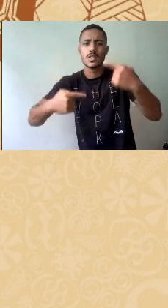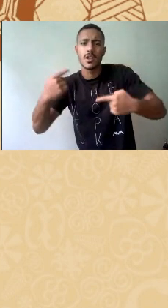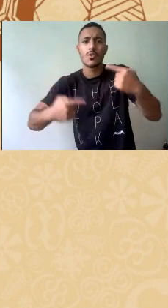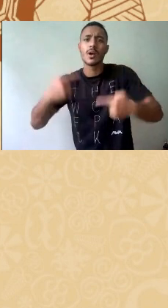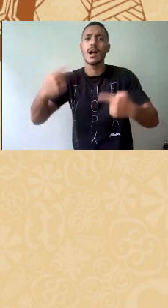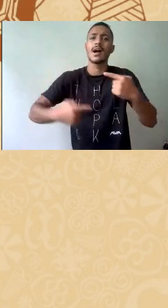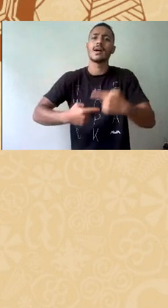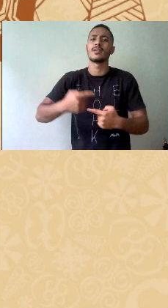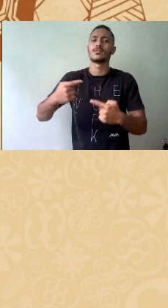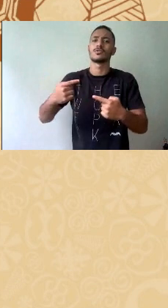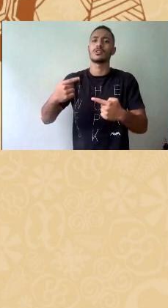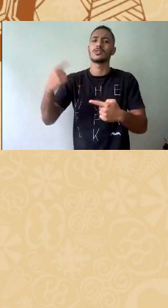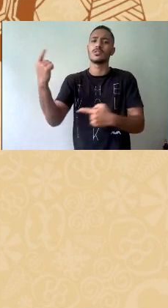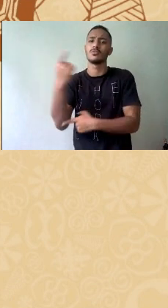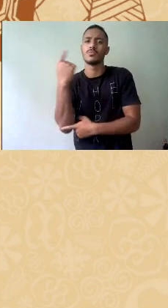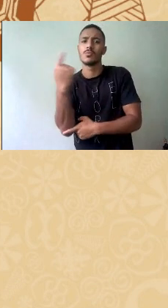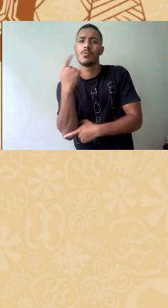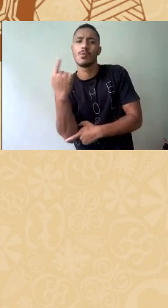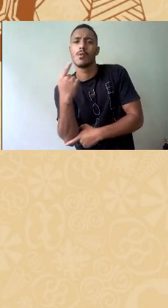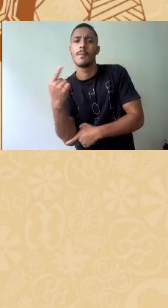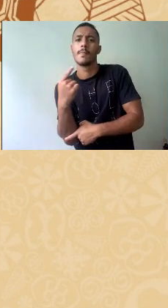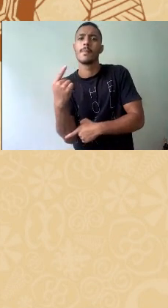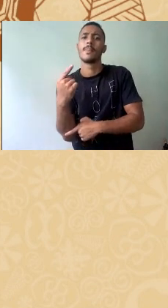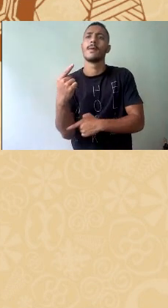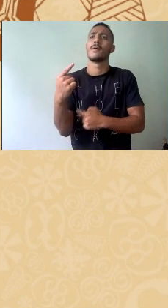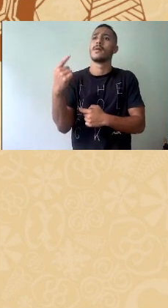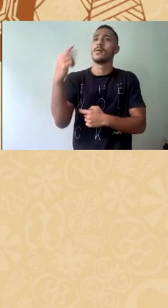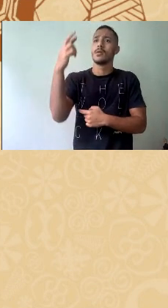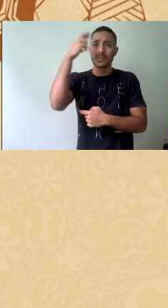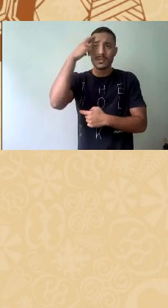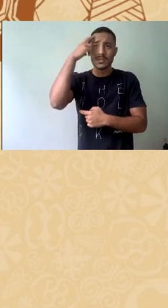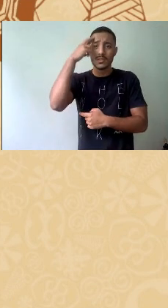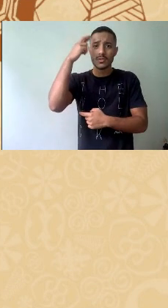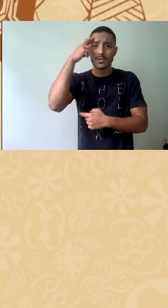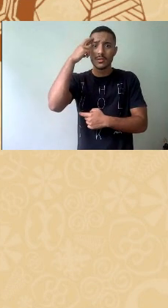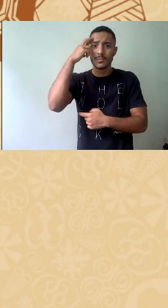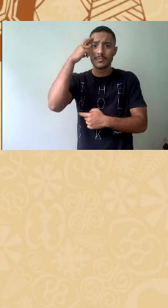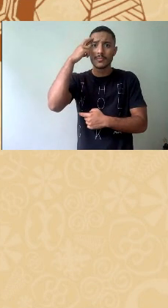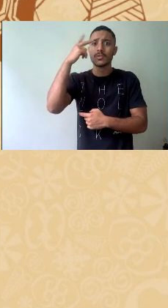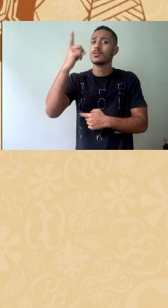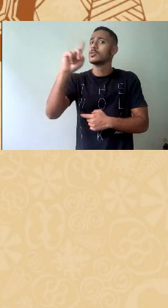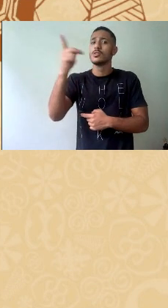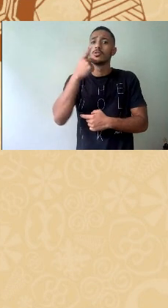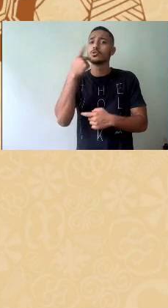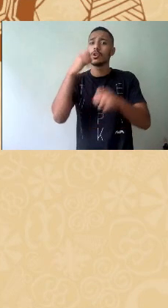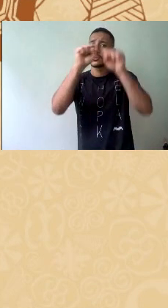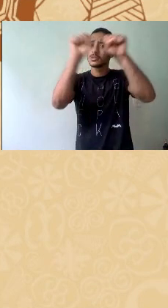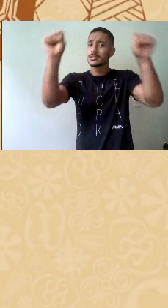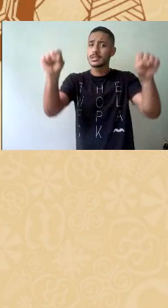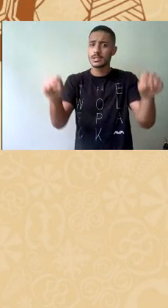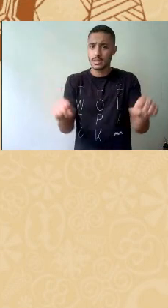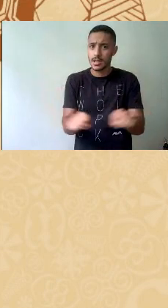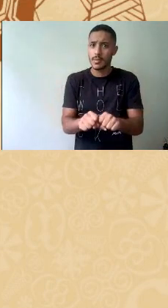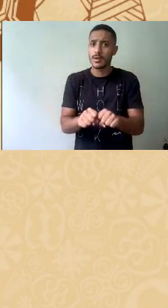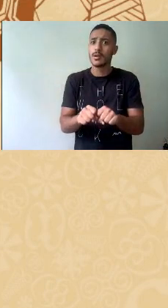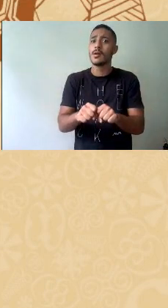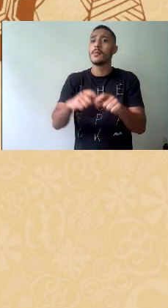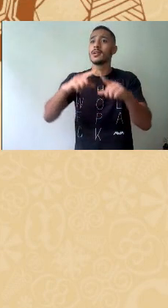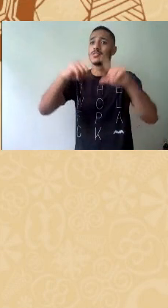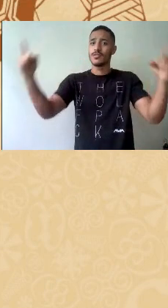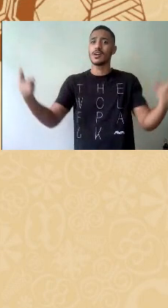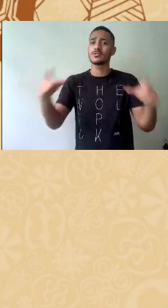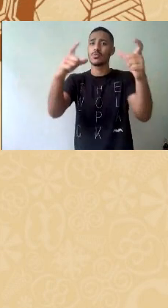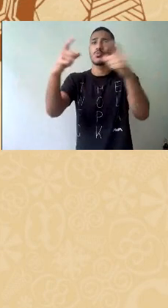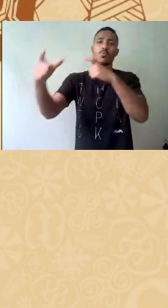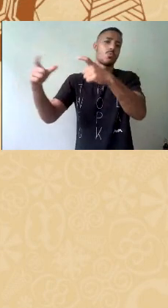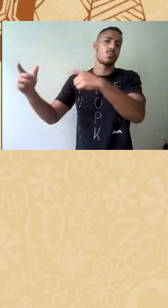na diretoria. Então, quem é que está na diretoria, né? Não estou falando só de sistema, estou falando de vários lugares. Os lugares são divididos, né, nesse contexto,